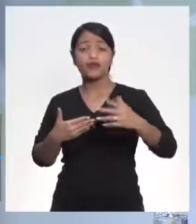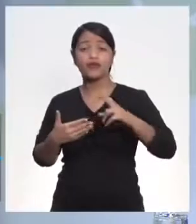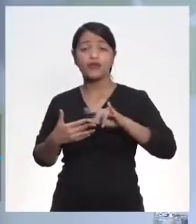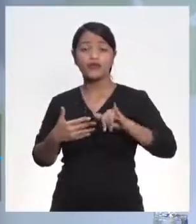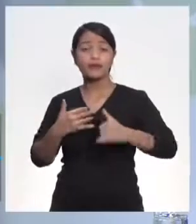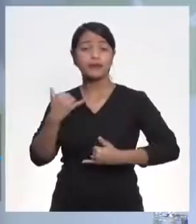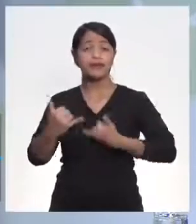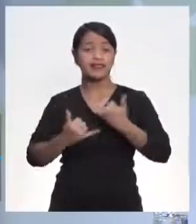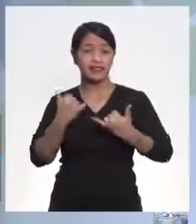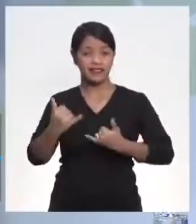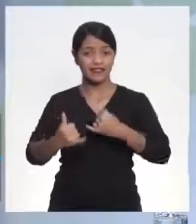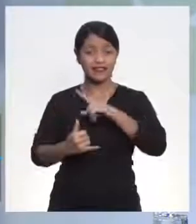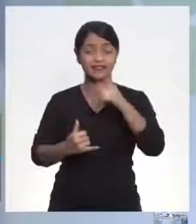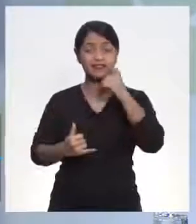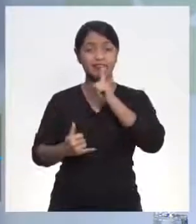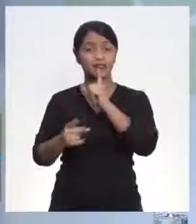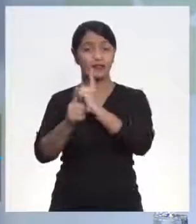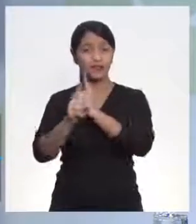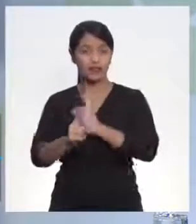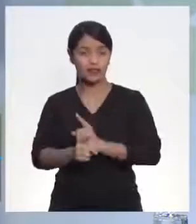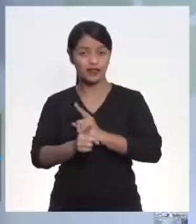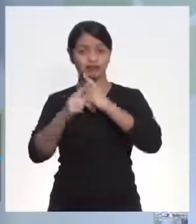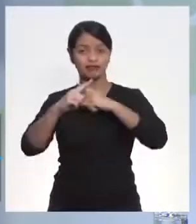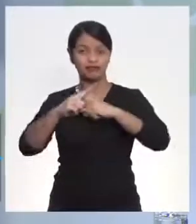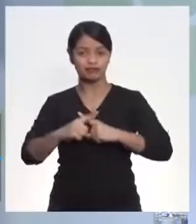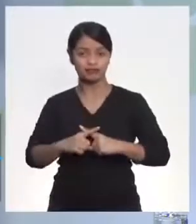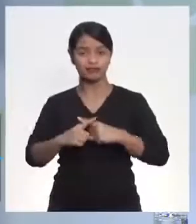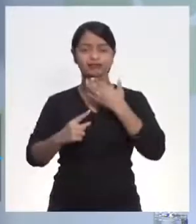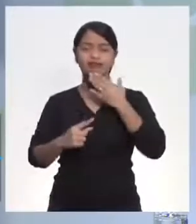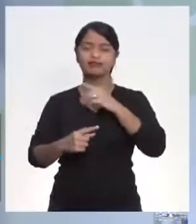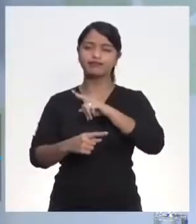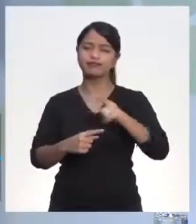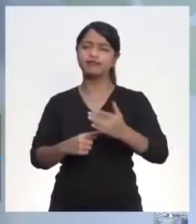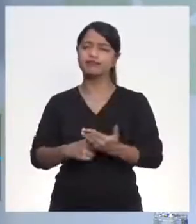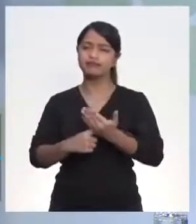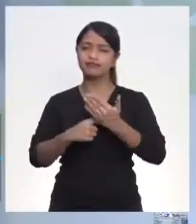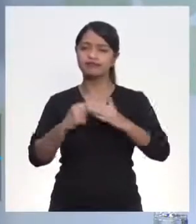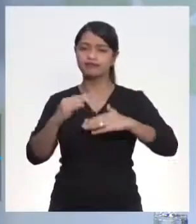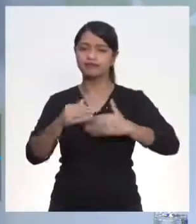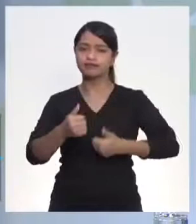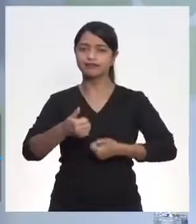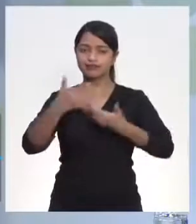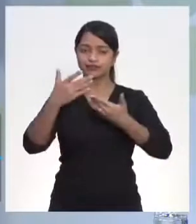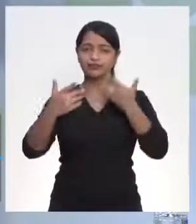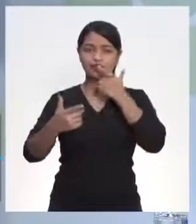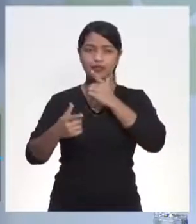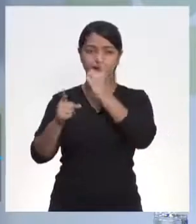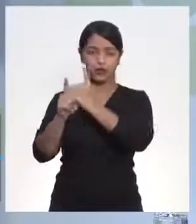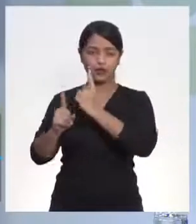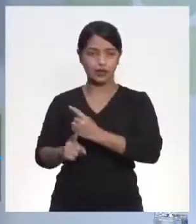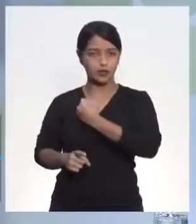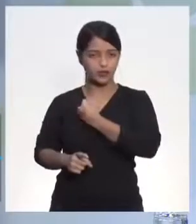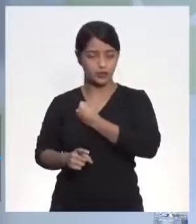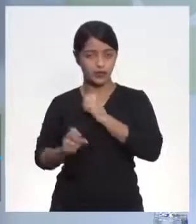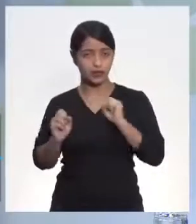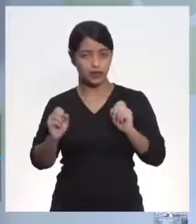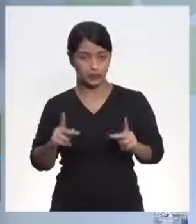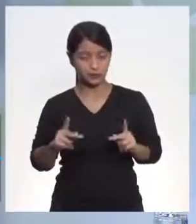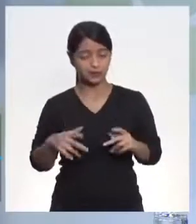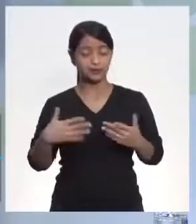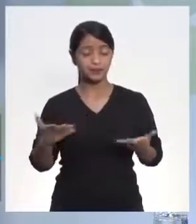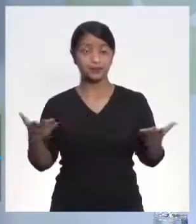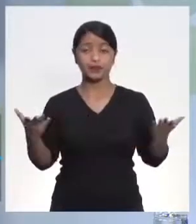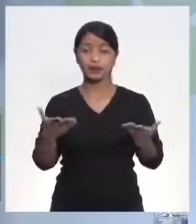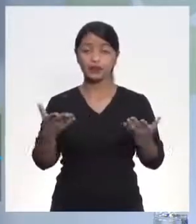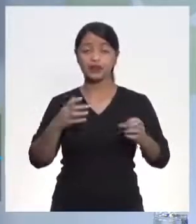encontrarem também múltiplos. Peço muito a ajuda de vocês hoje no chat para encontrar esses valores, né? Então, para a aula de hoje, vamos